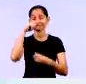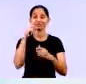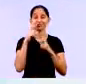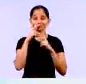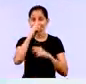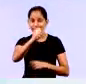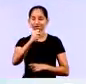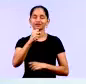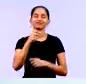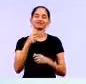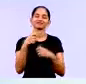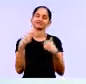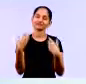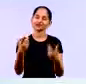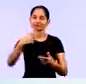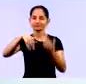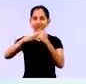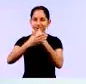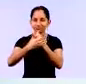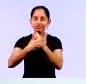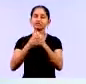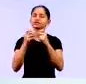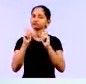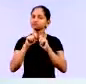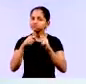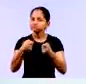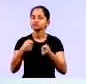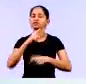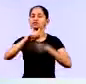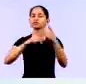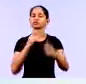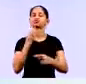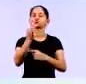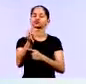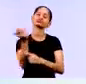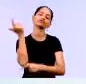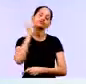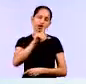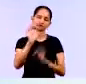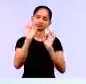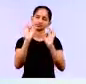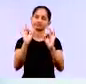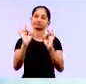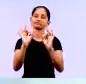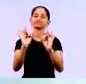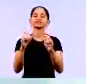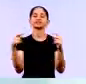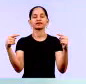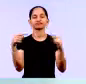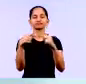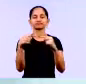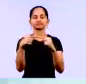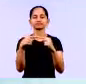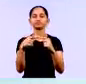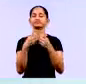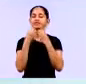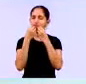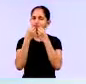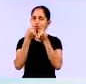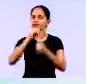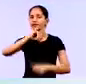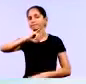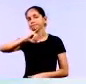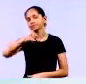nesse sentido, mas todo esforço ele é bem recompensado, tá, gente? Isso aí, tenho certeza que vocês vão galgar